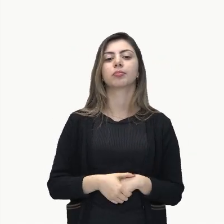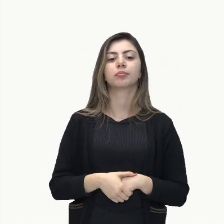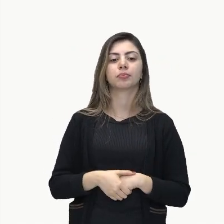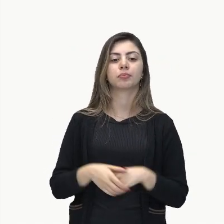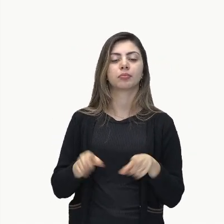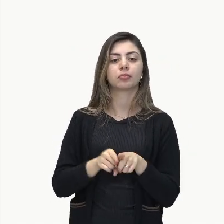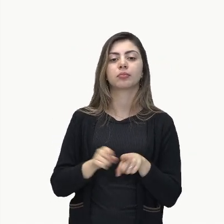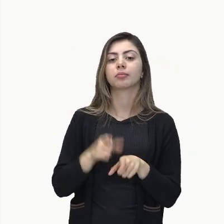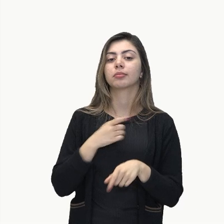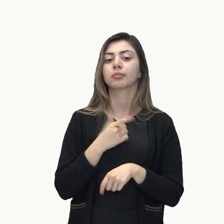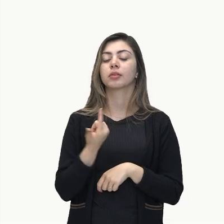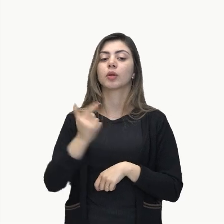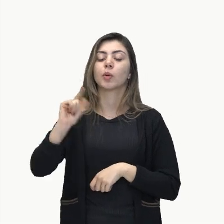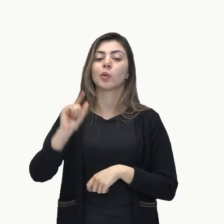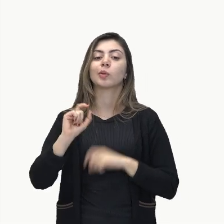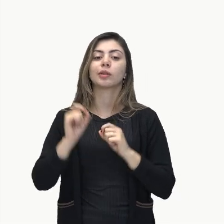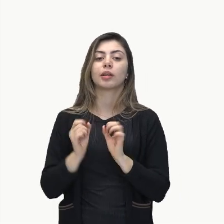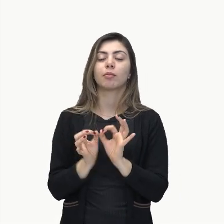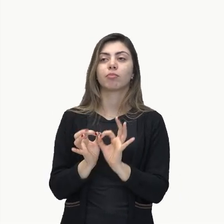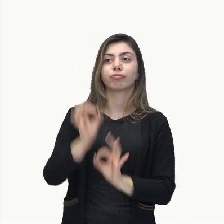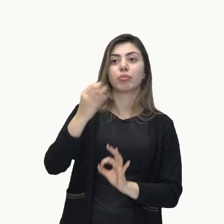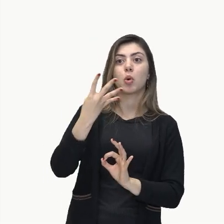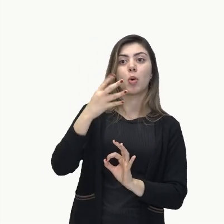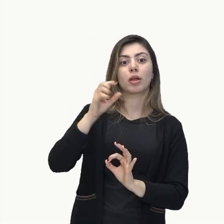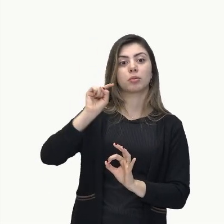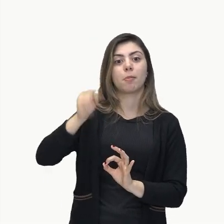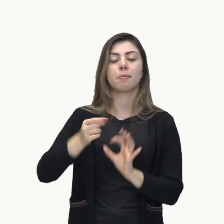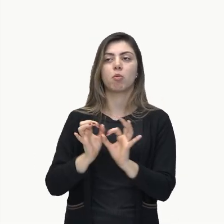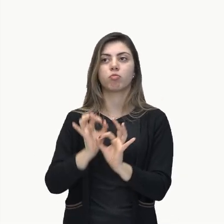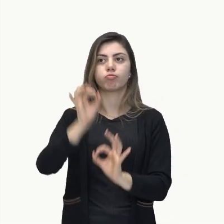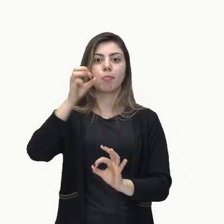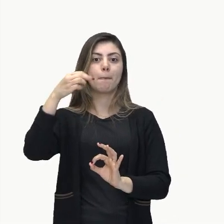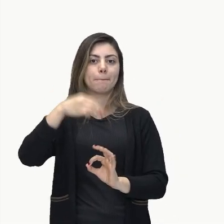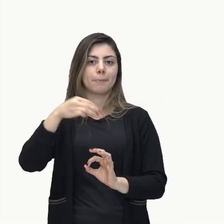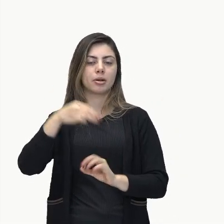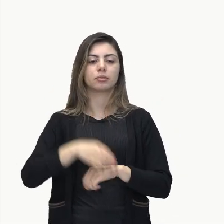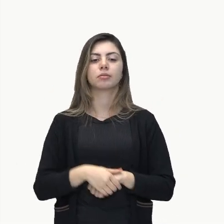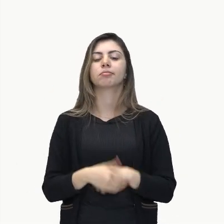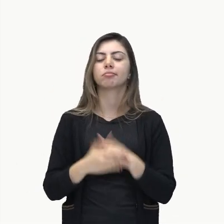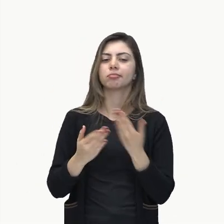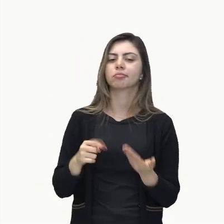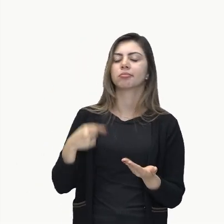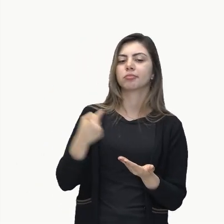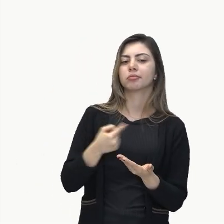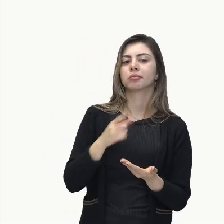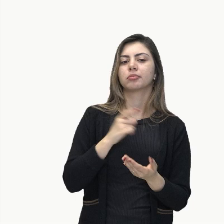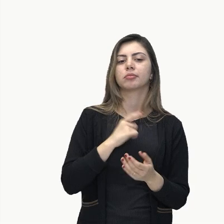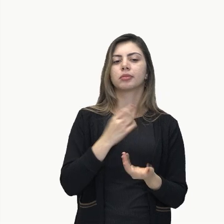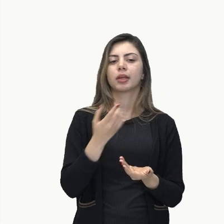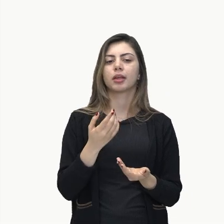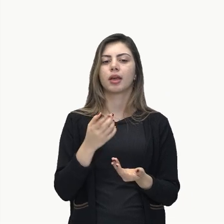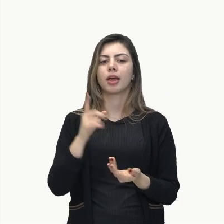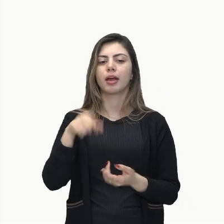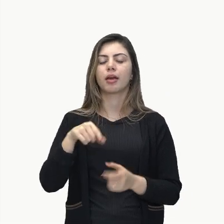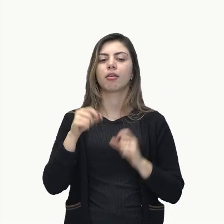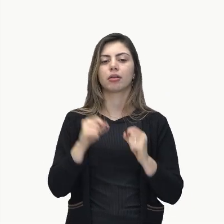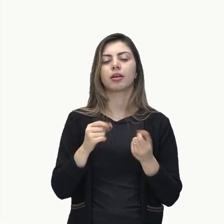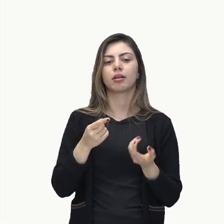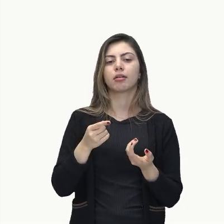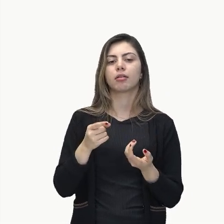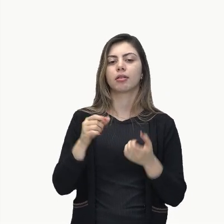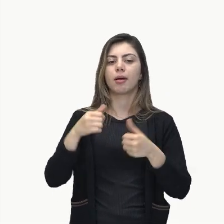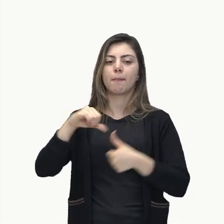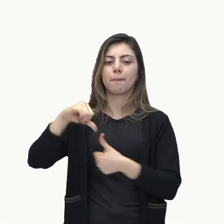Tajumulco com mais de 4.000 metros, né? E aí, à medida em que nós vamos descendo essa regra, essa